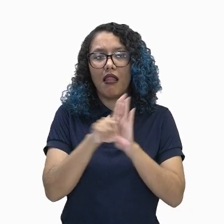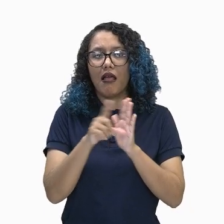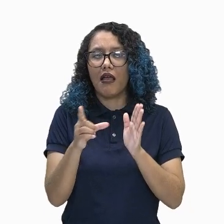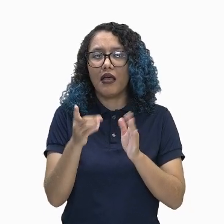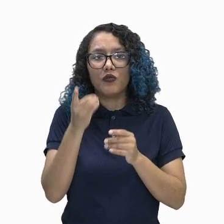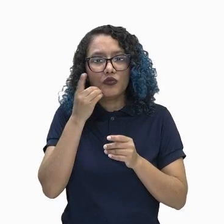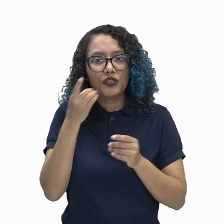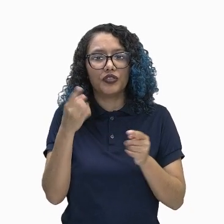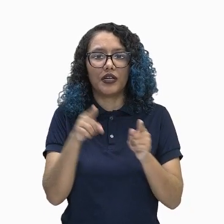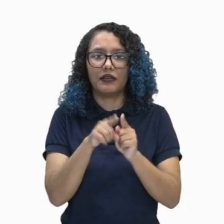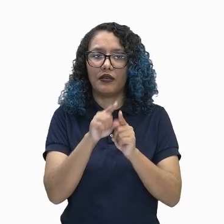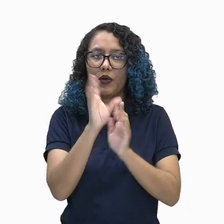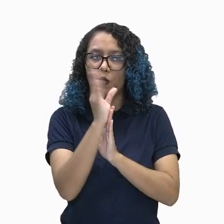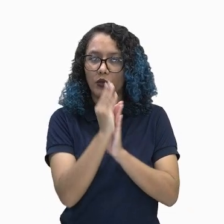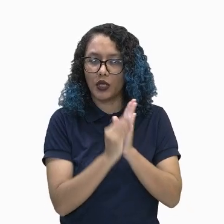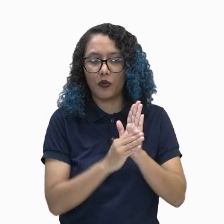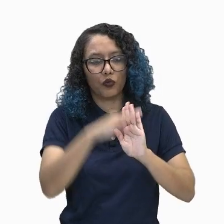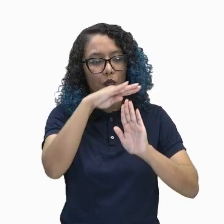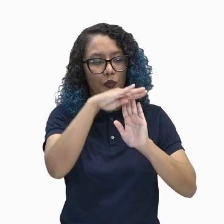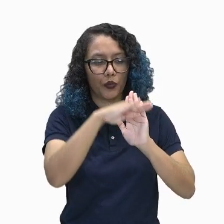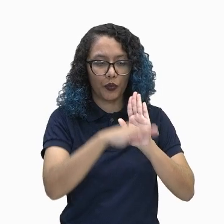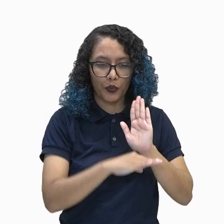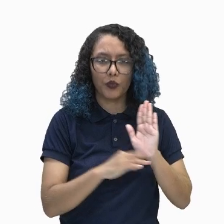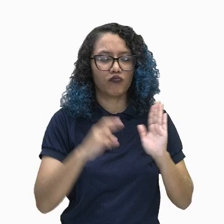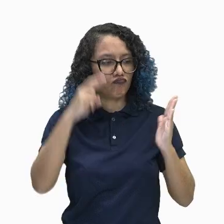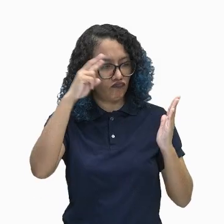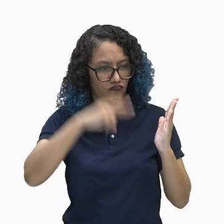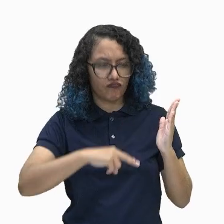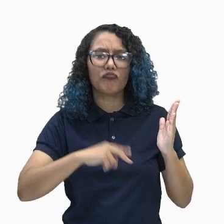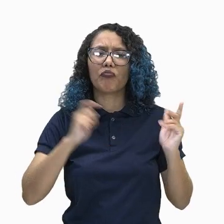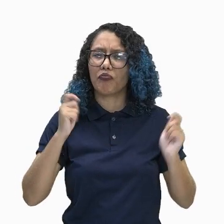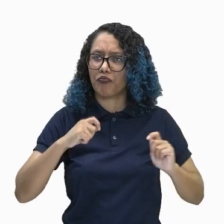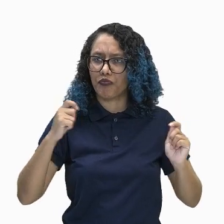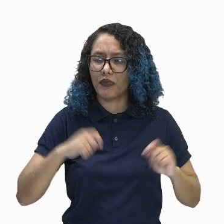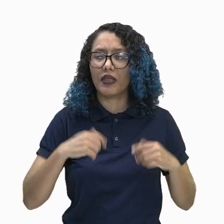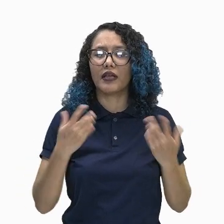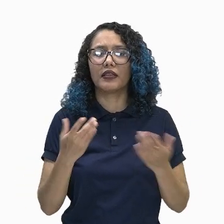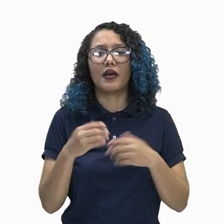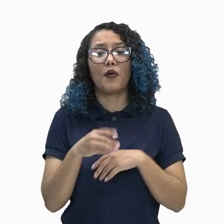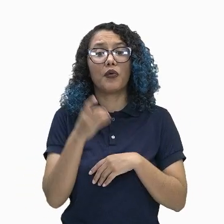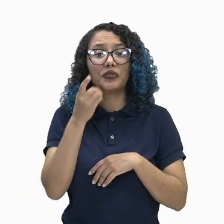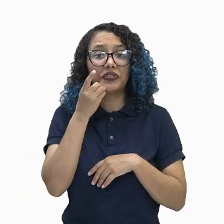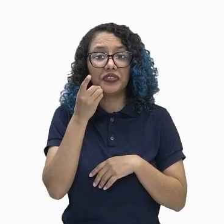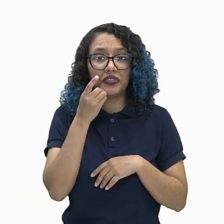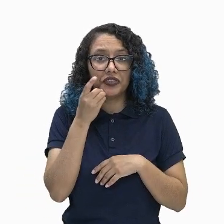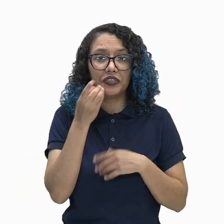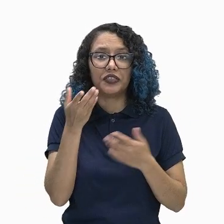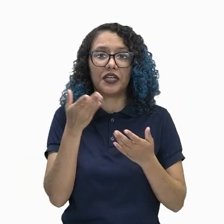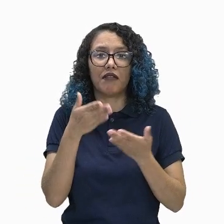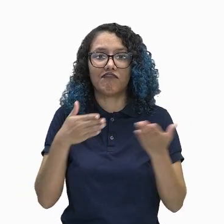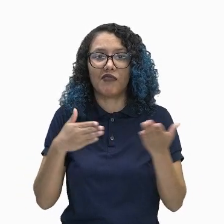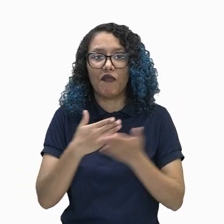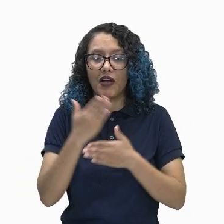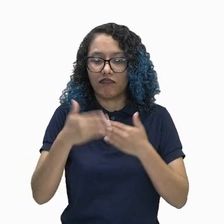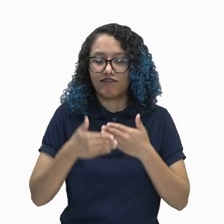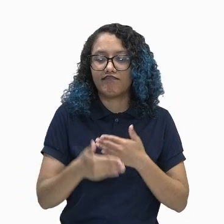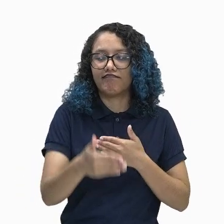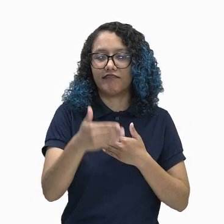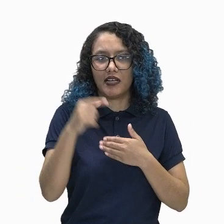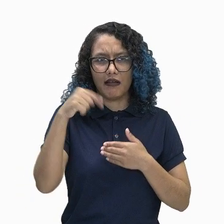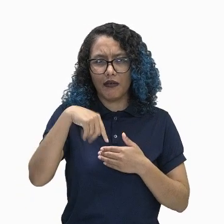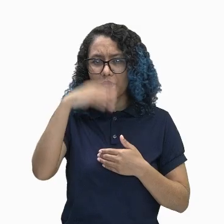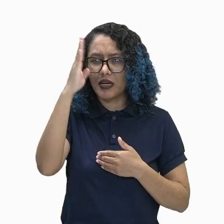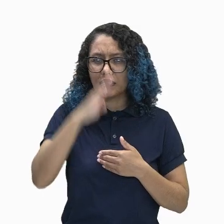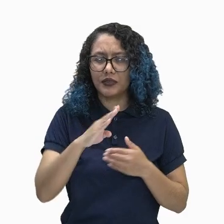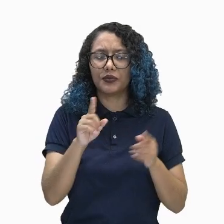conteúdo dela. Então, percebam que essa lei, a data em que ela entrou em vigor, ou seja, quando ela passou a valer no Brasil, e o